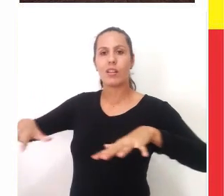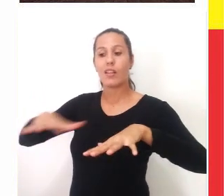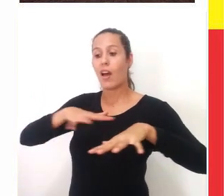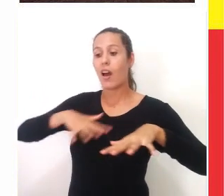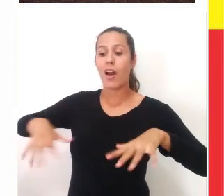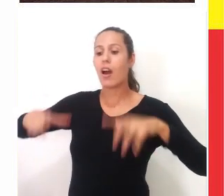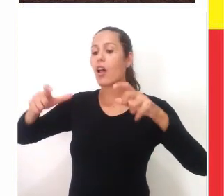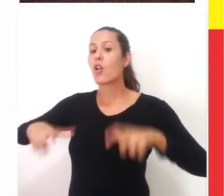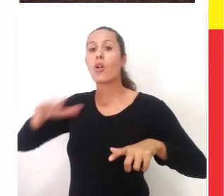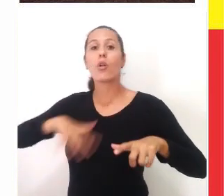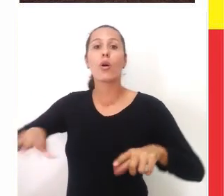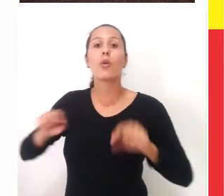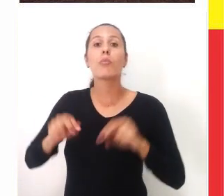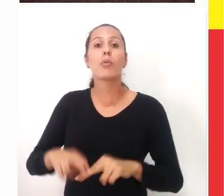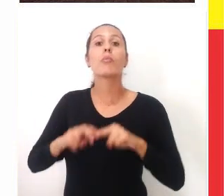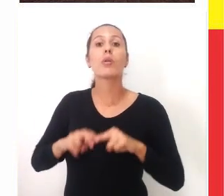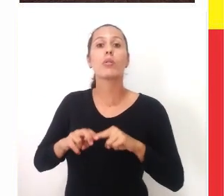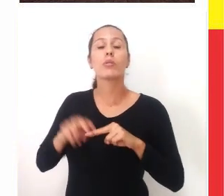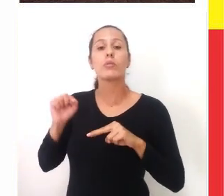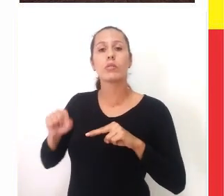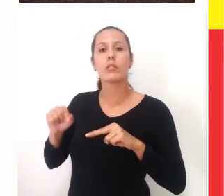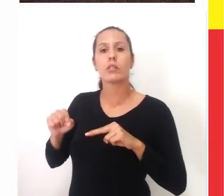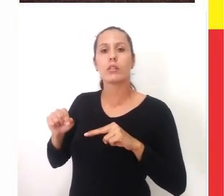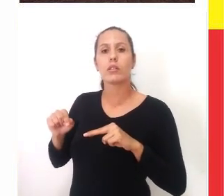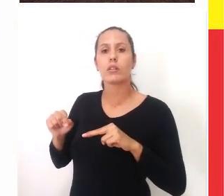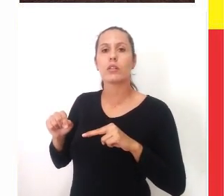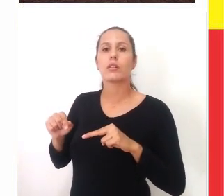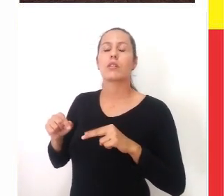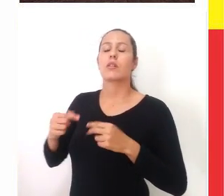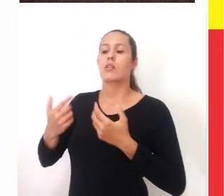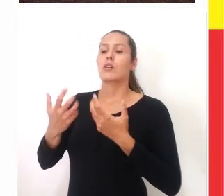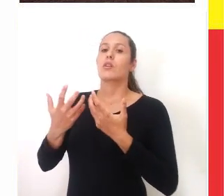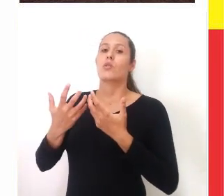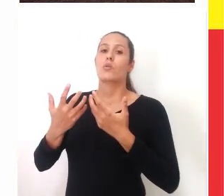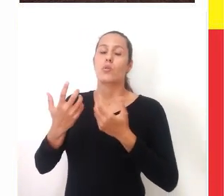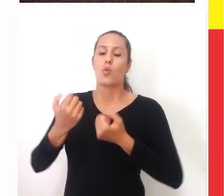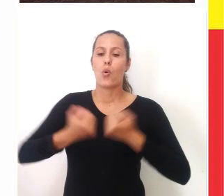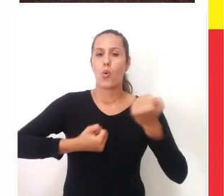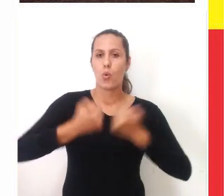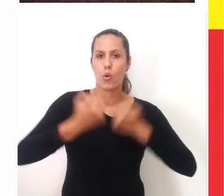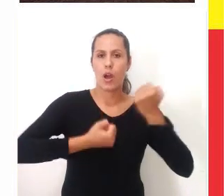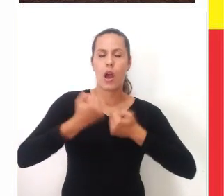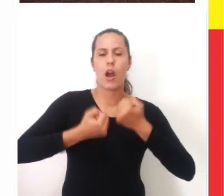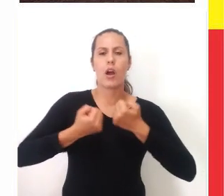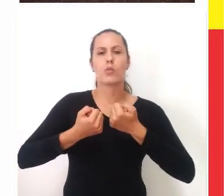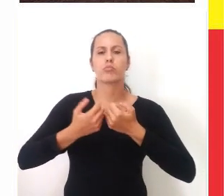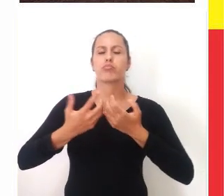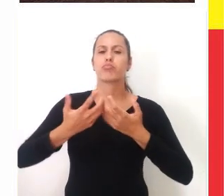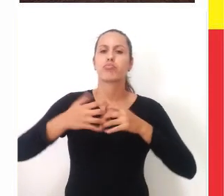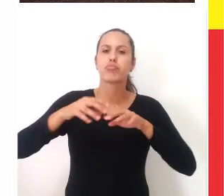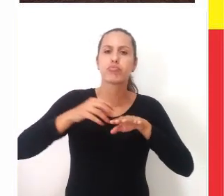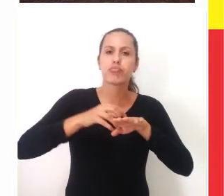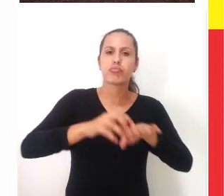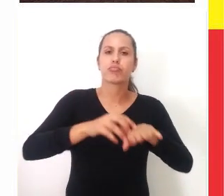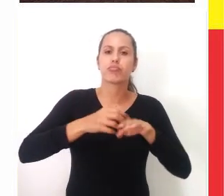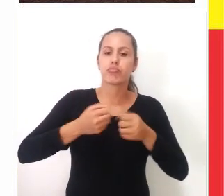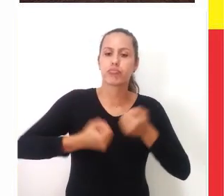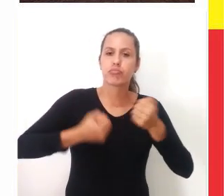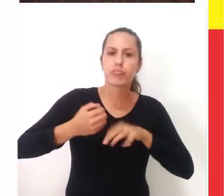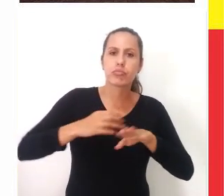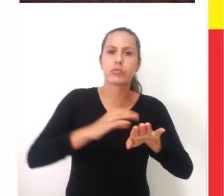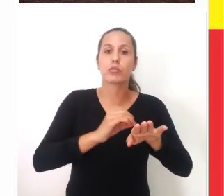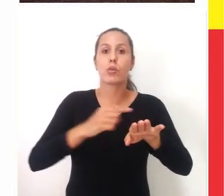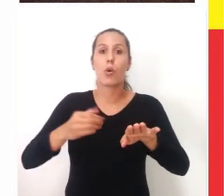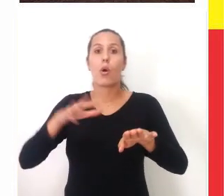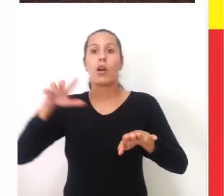causa a poluição atmosférica. Através de quê? Da combustão dos motores dos automóveis, das